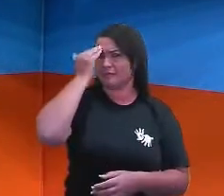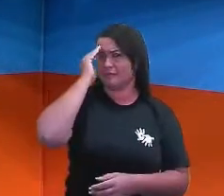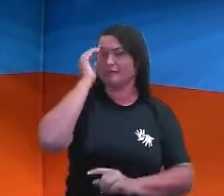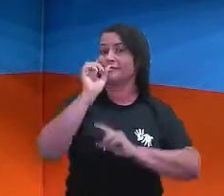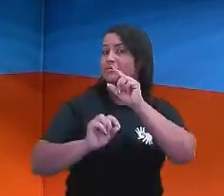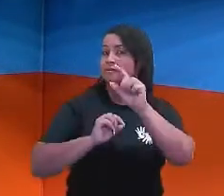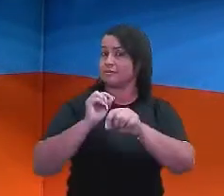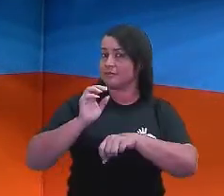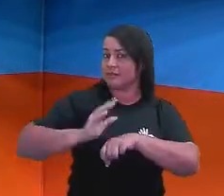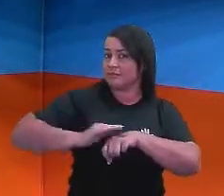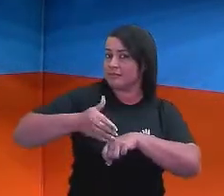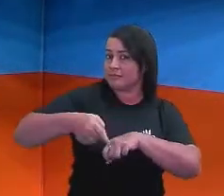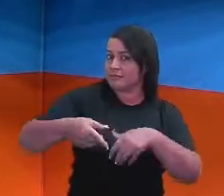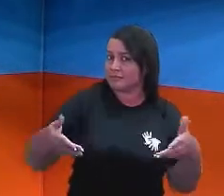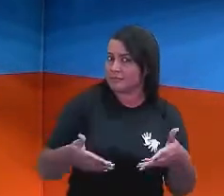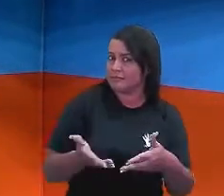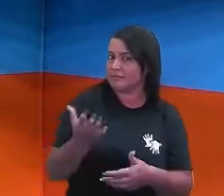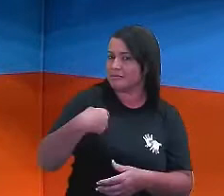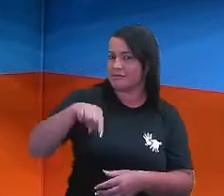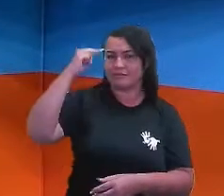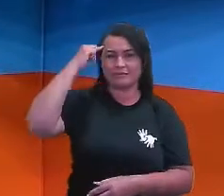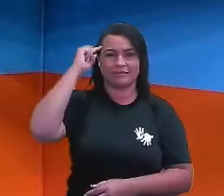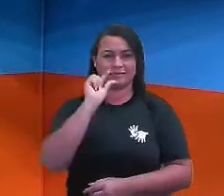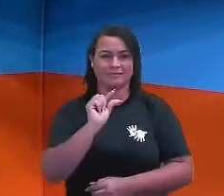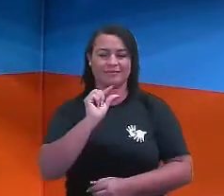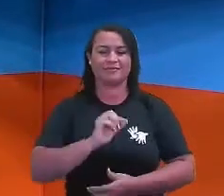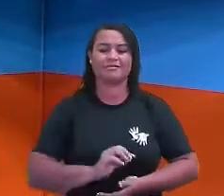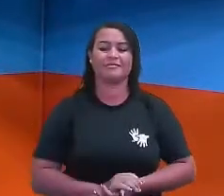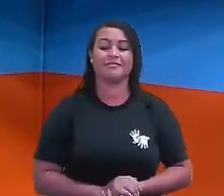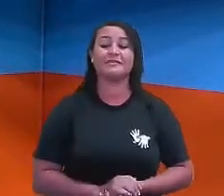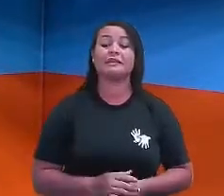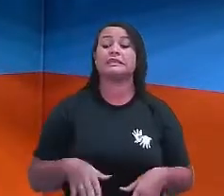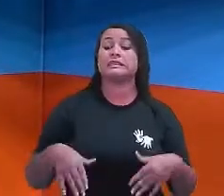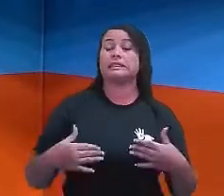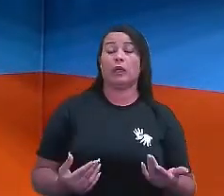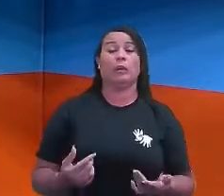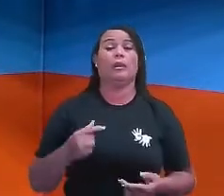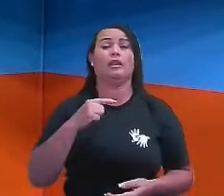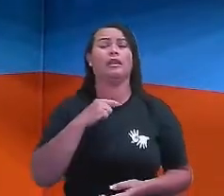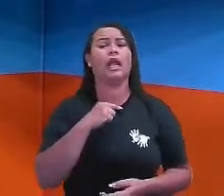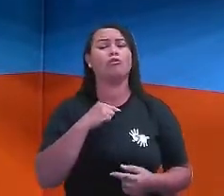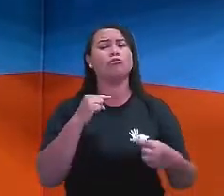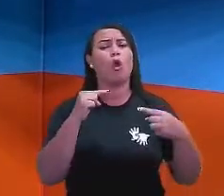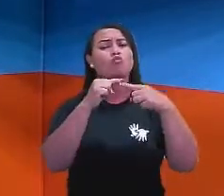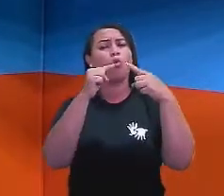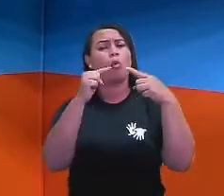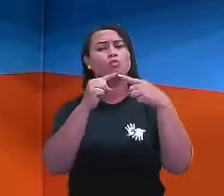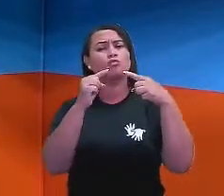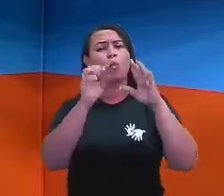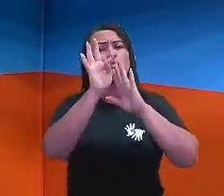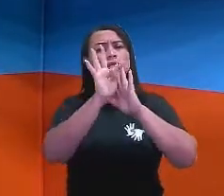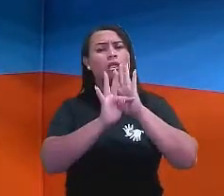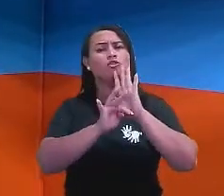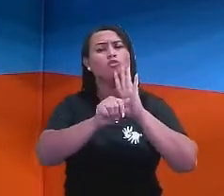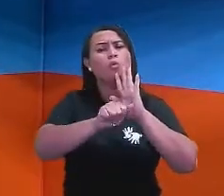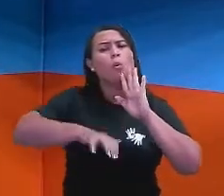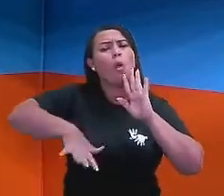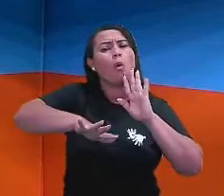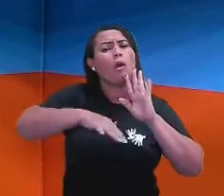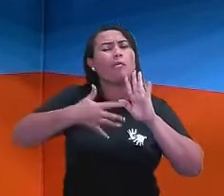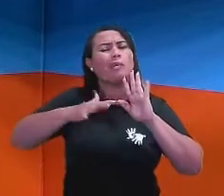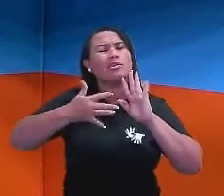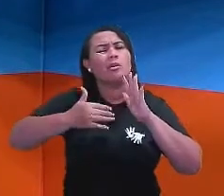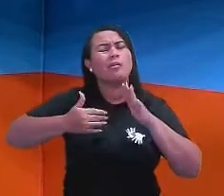vai fazer aqui. Vem comigo pensar um pouco. De acordo com o texto, qual a área aproximada da vila